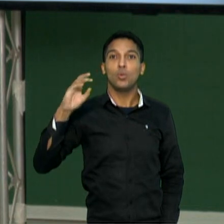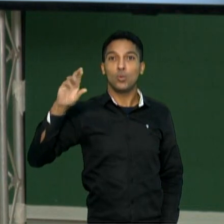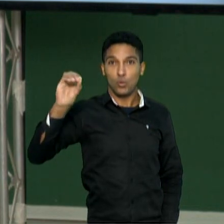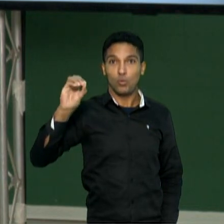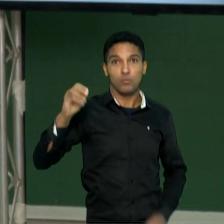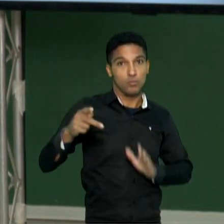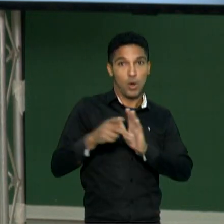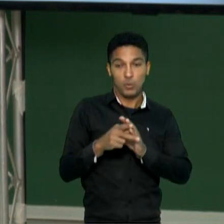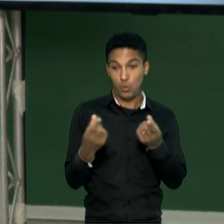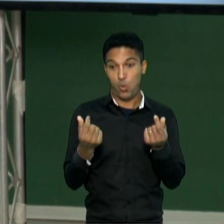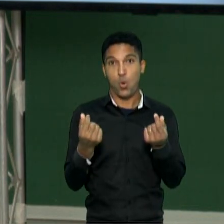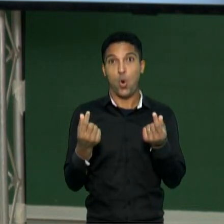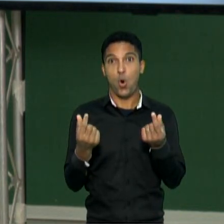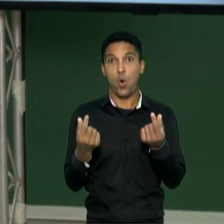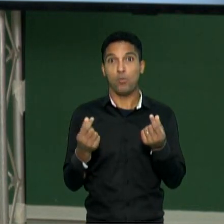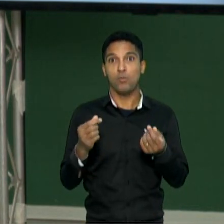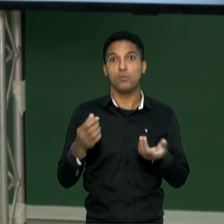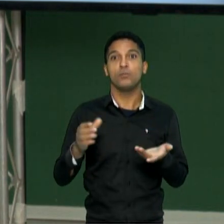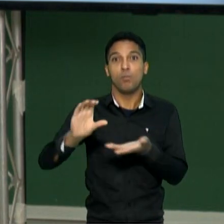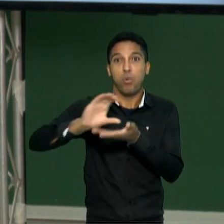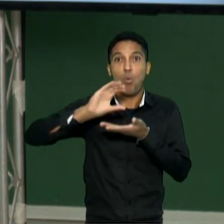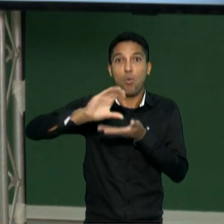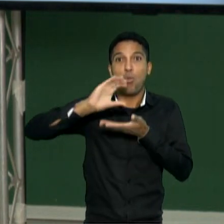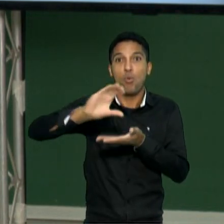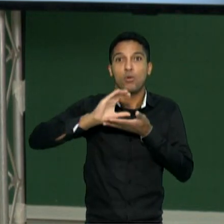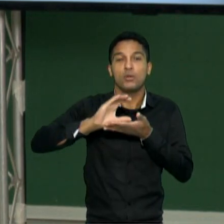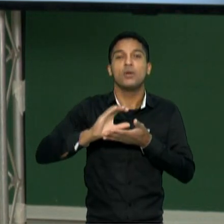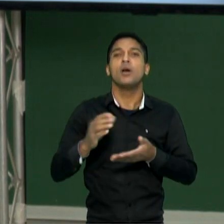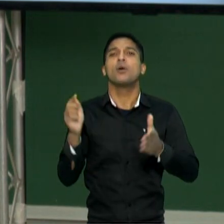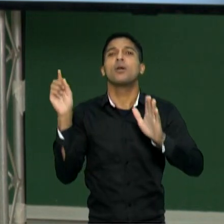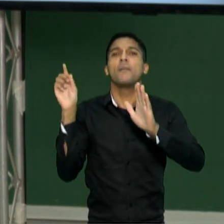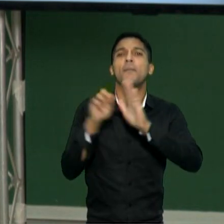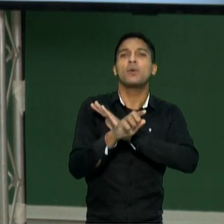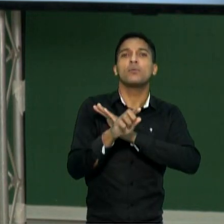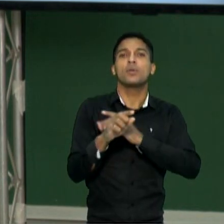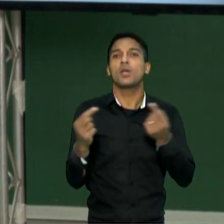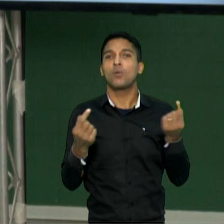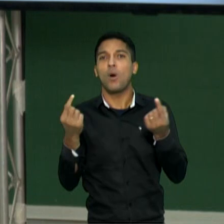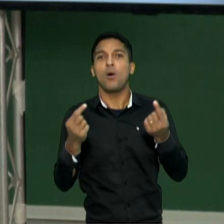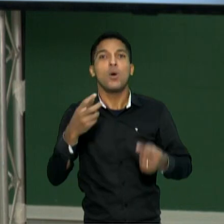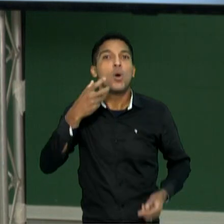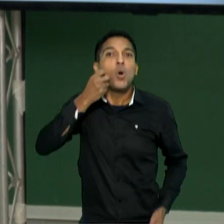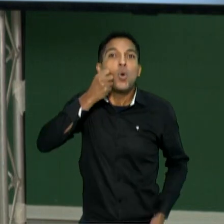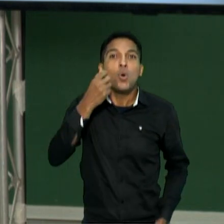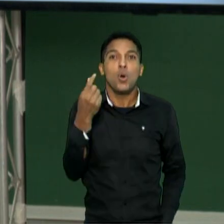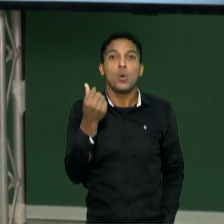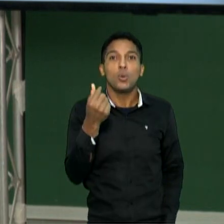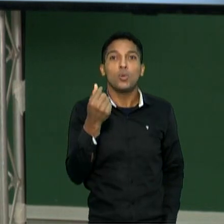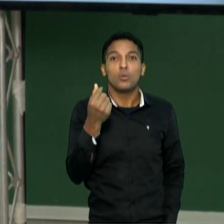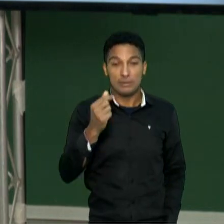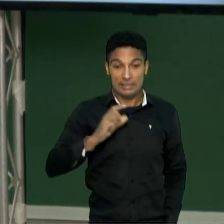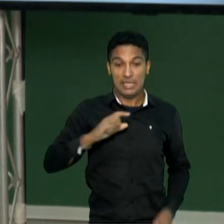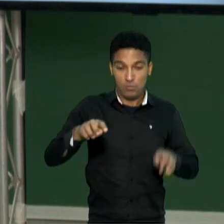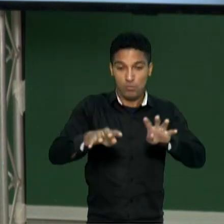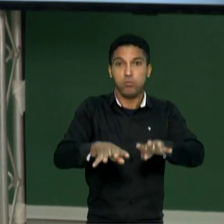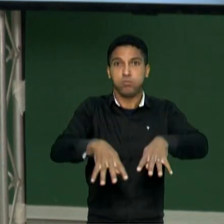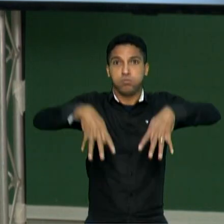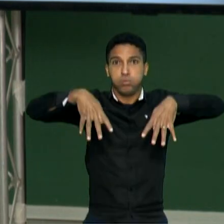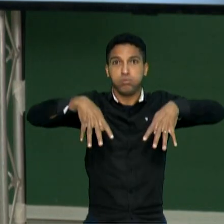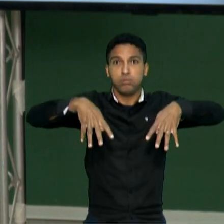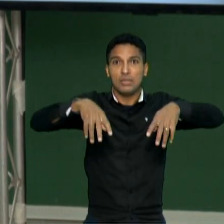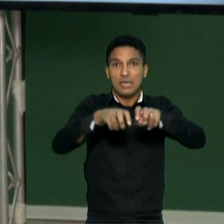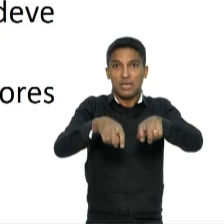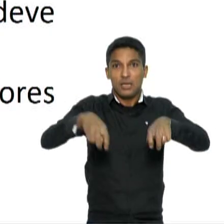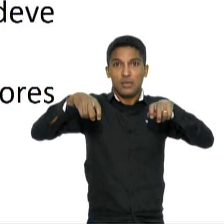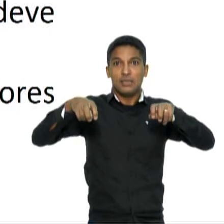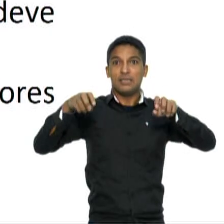essa sessão. Aí aqui a pergunta do item A, diz lá, qual é o lucro obtido numa sessão com 100 espectadores? Letra